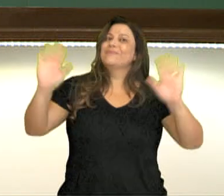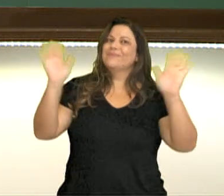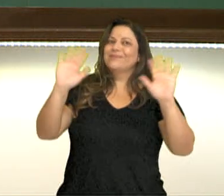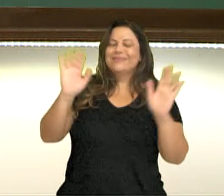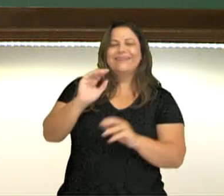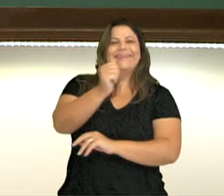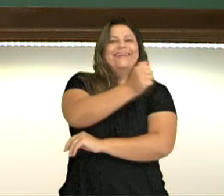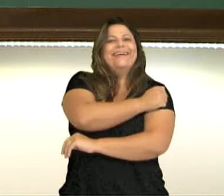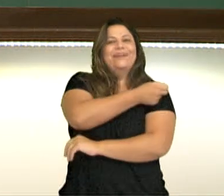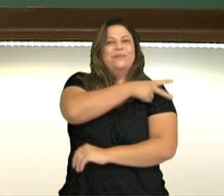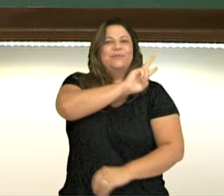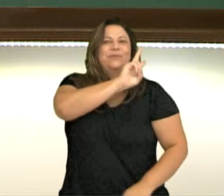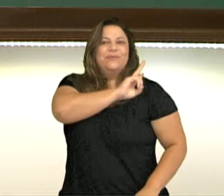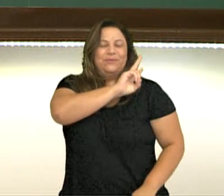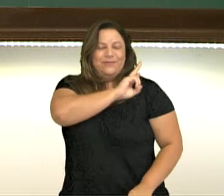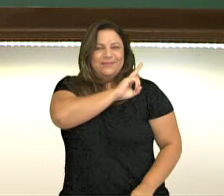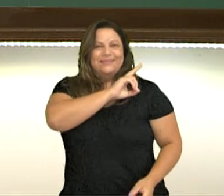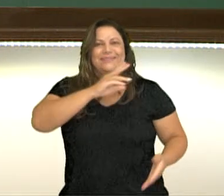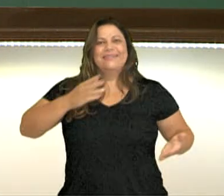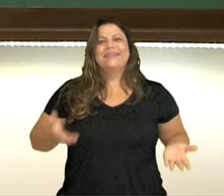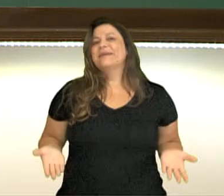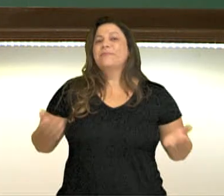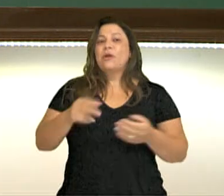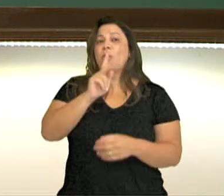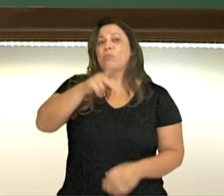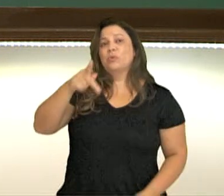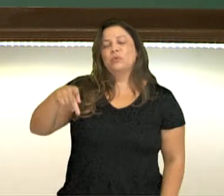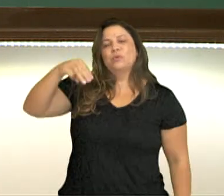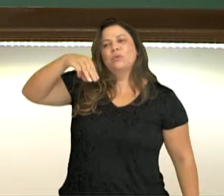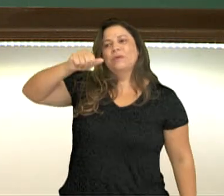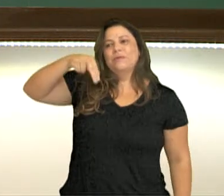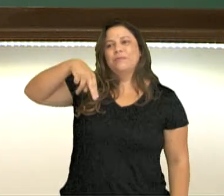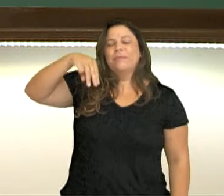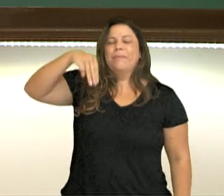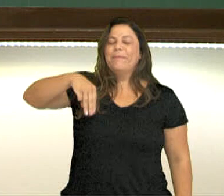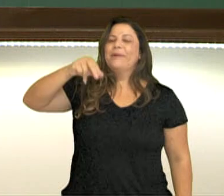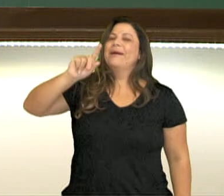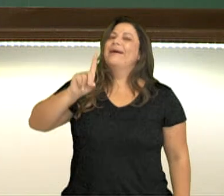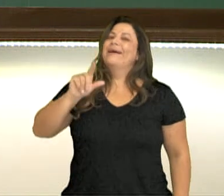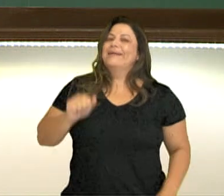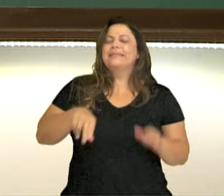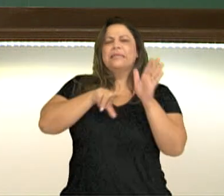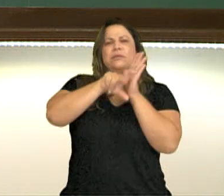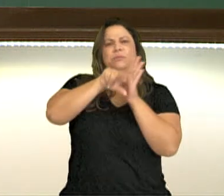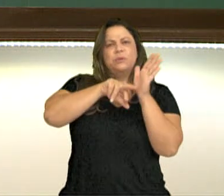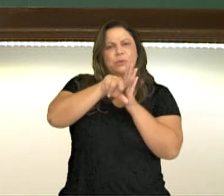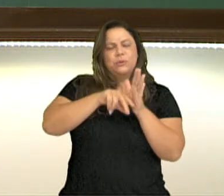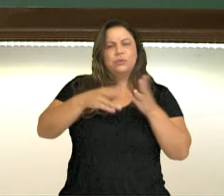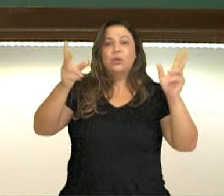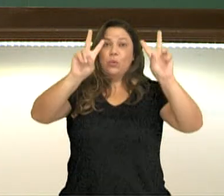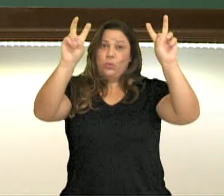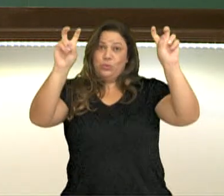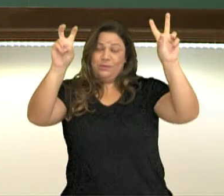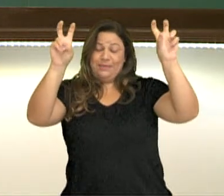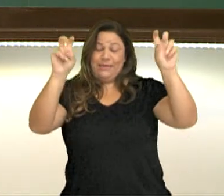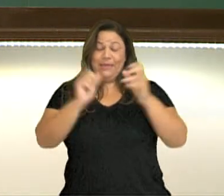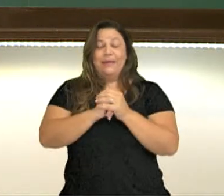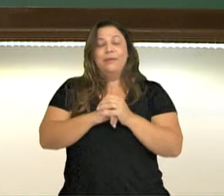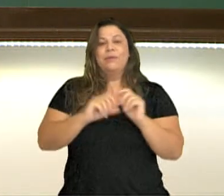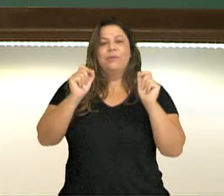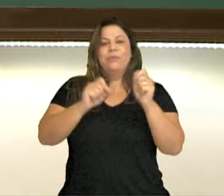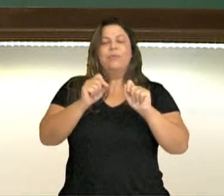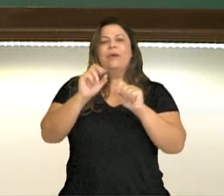Olá, estudantes da segunda série do ensino médio. Eu sou a professora Amanda Gonçalves de Biologia e o tema da nossa aula é Reino